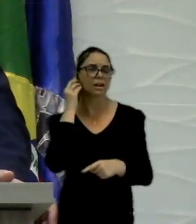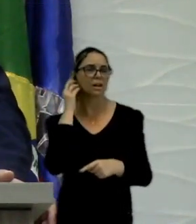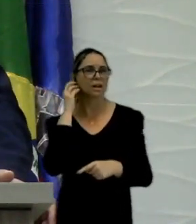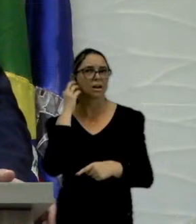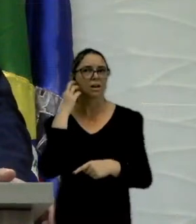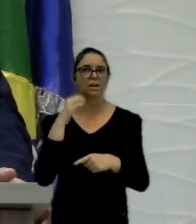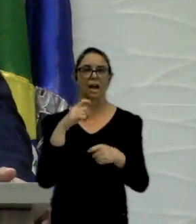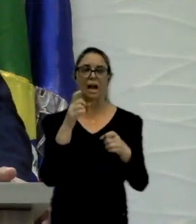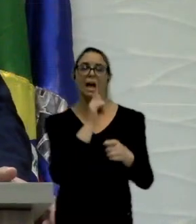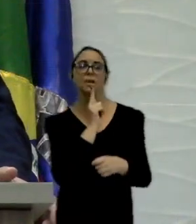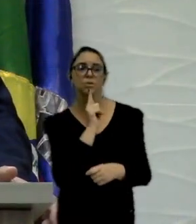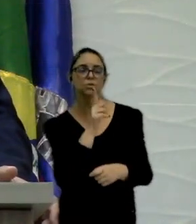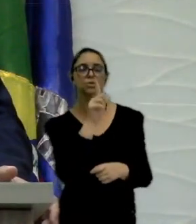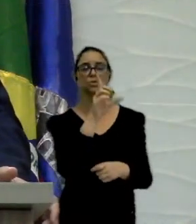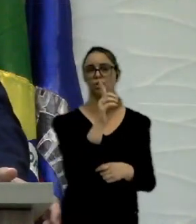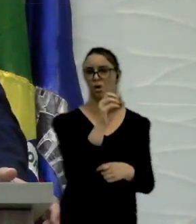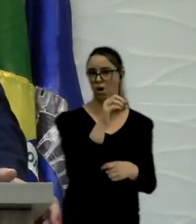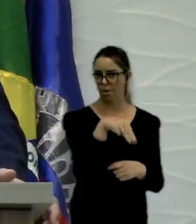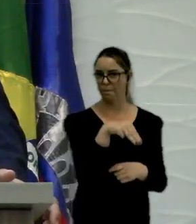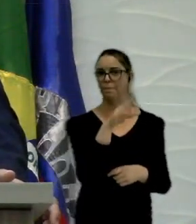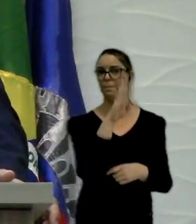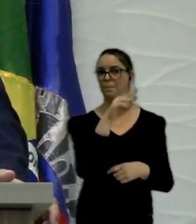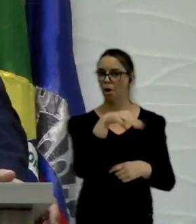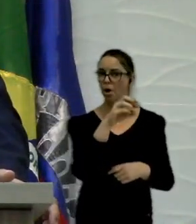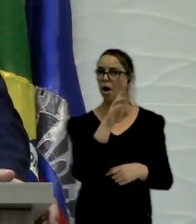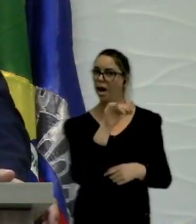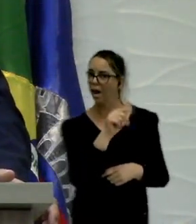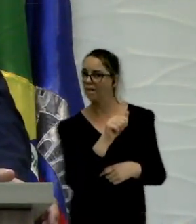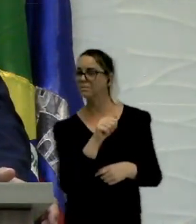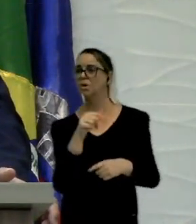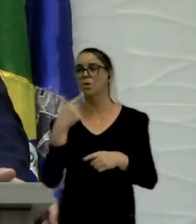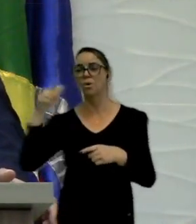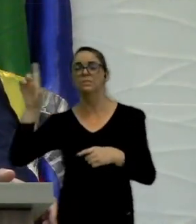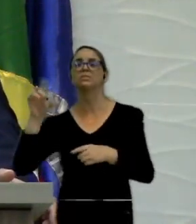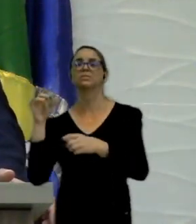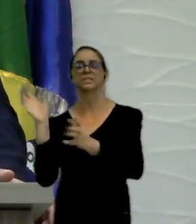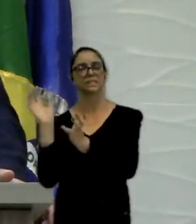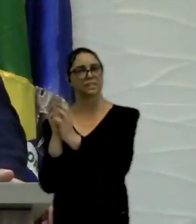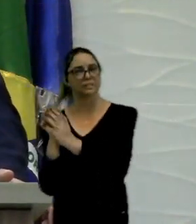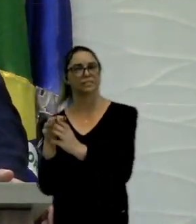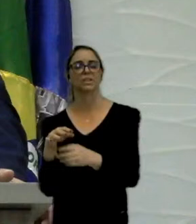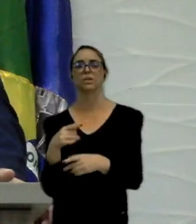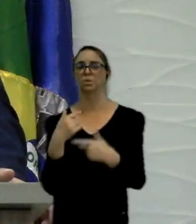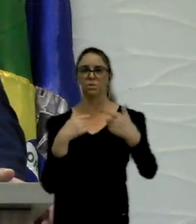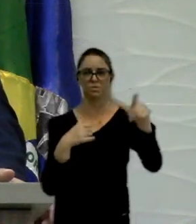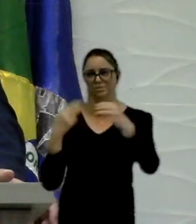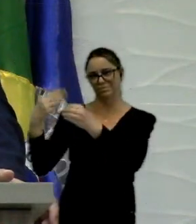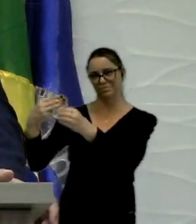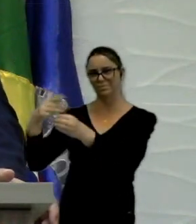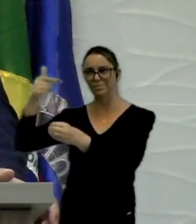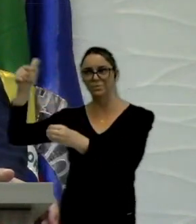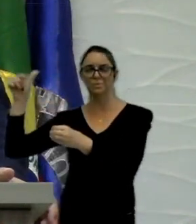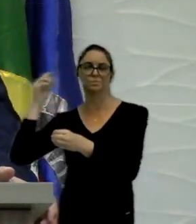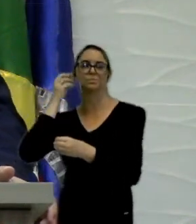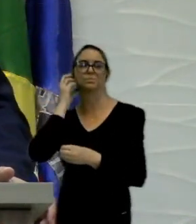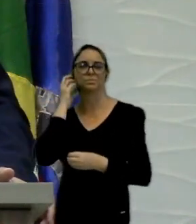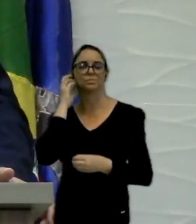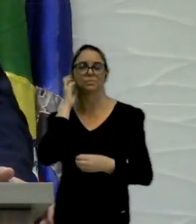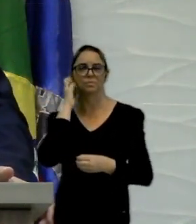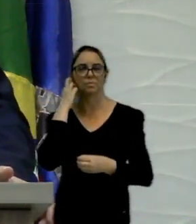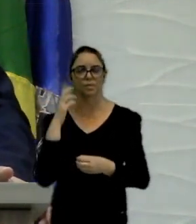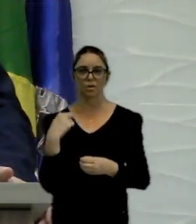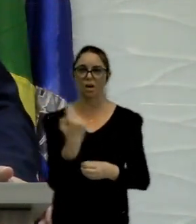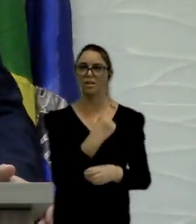Domoura. Agora a maioria das senhas estão saindo para Recife, Palmar, Nazaré da Mata. É onde está indo as nossas gestantes. E